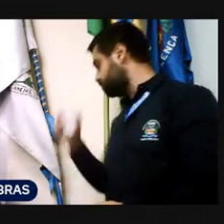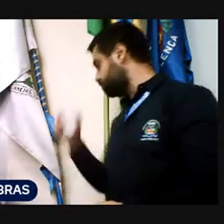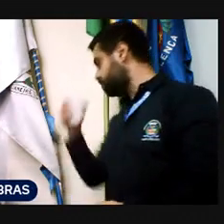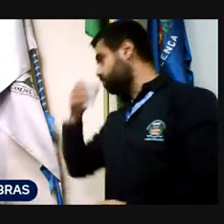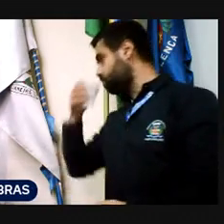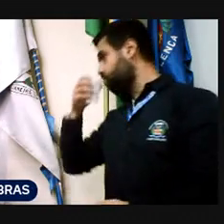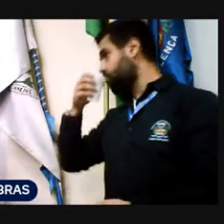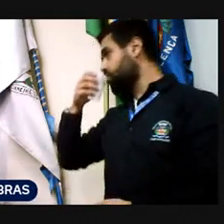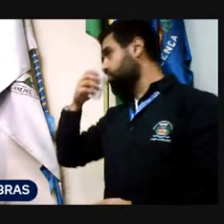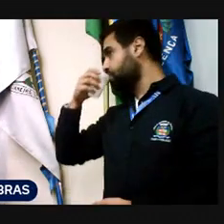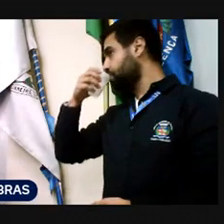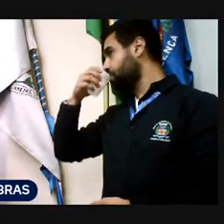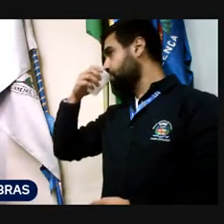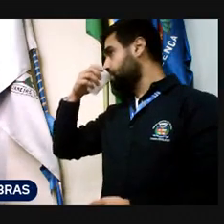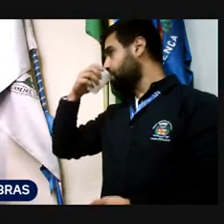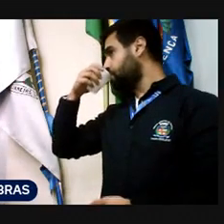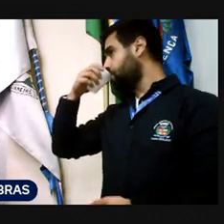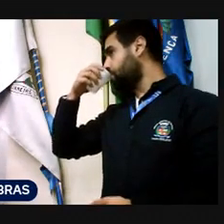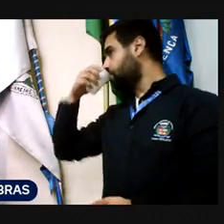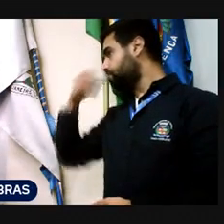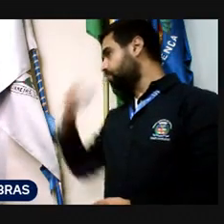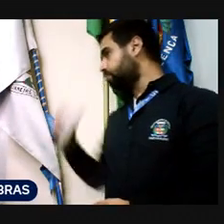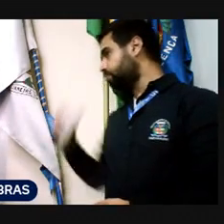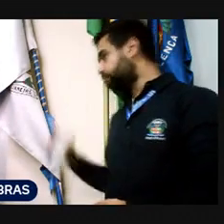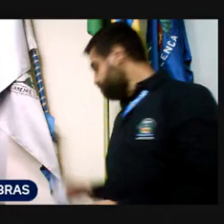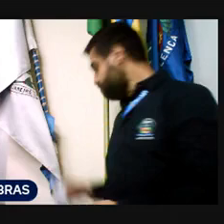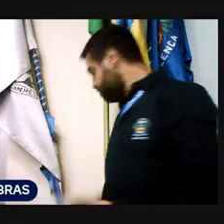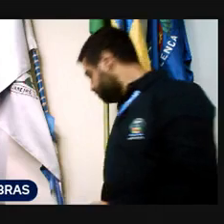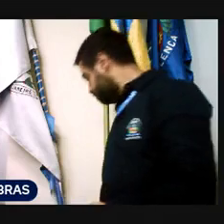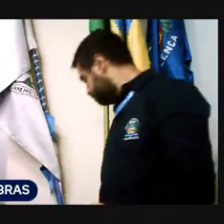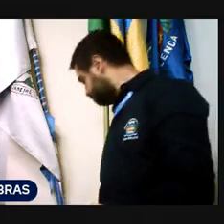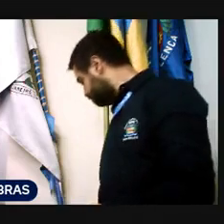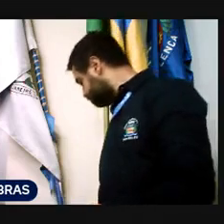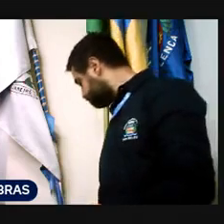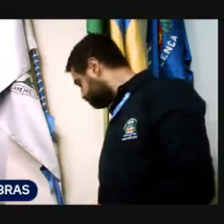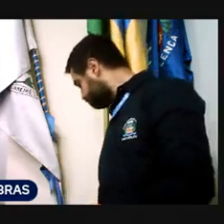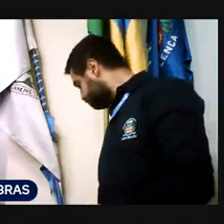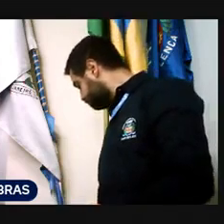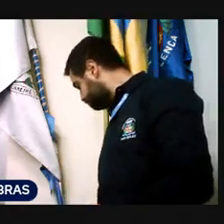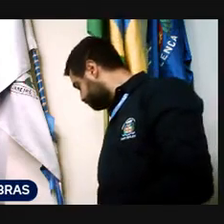O projeto de lei 32.